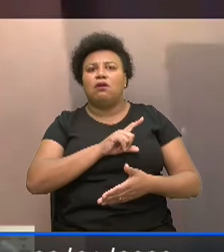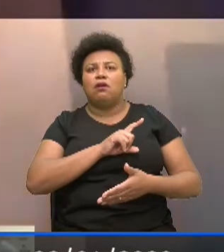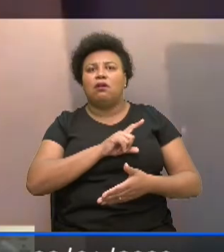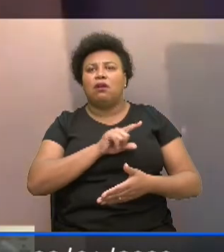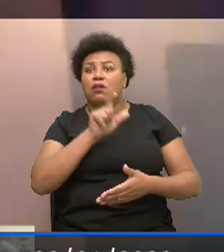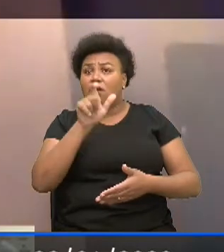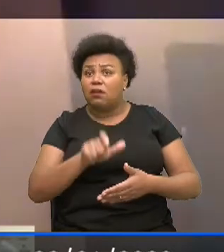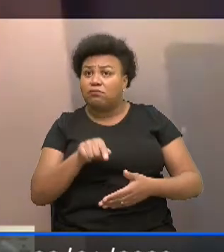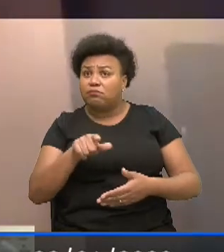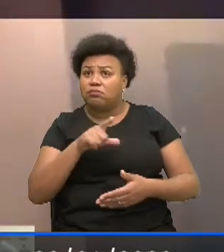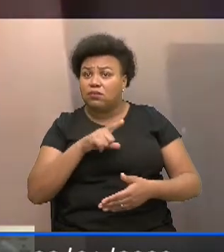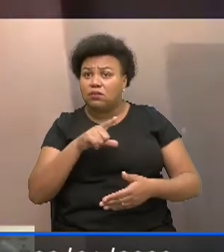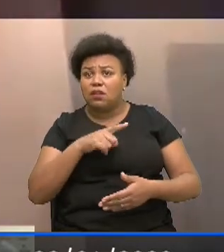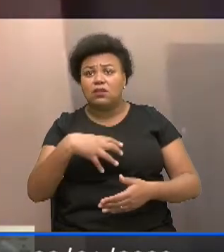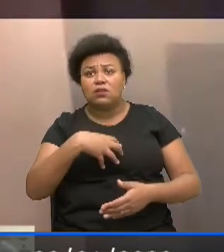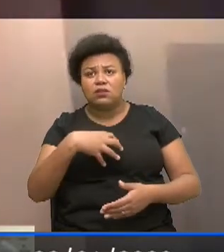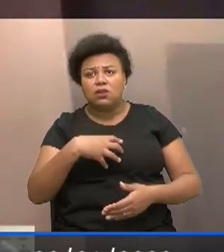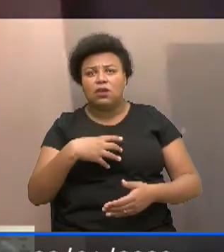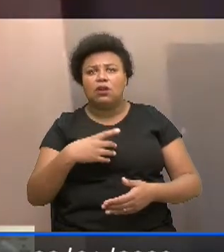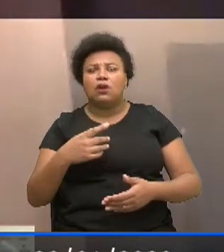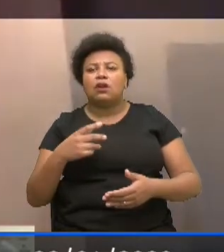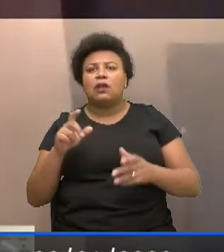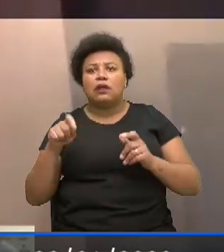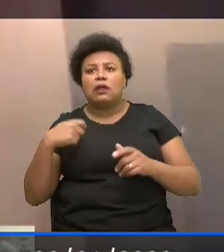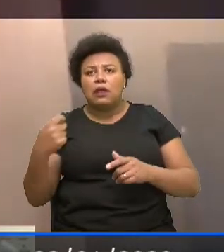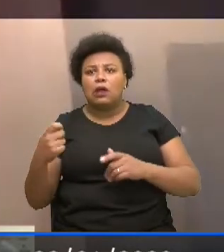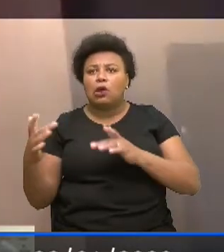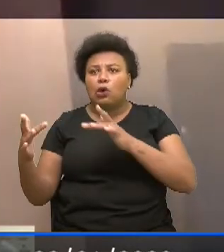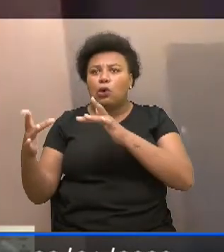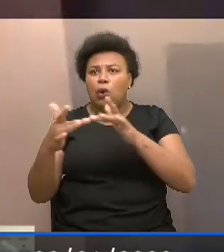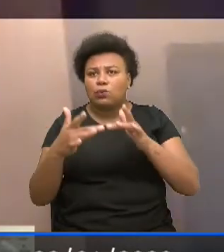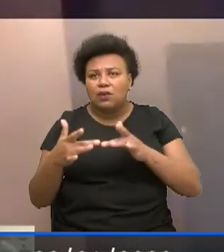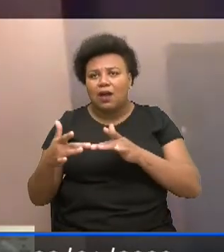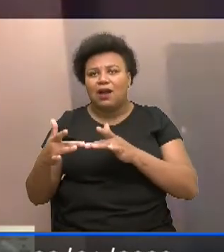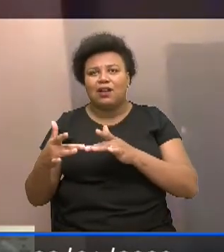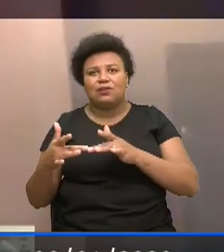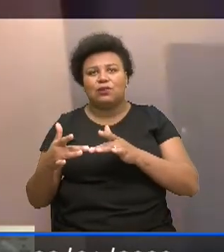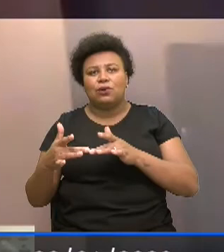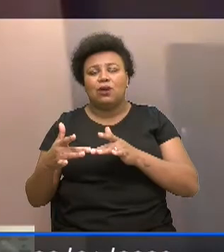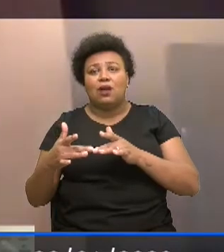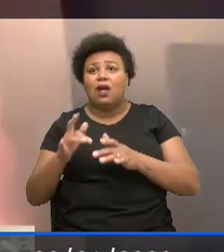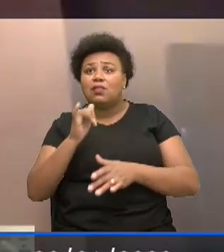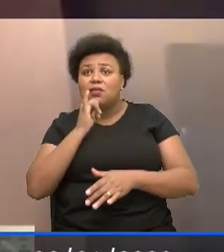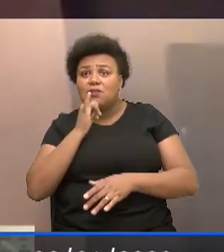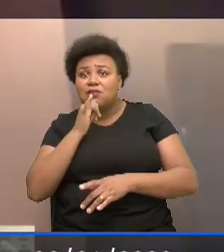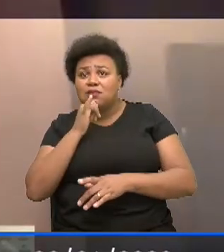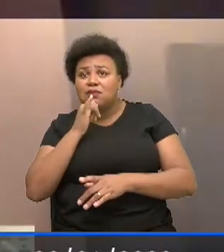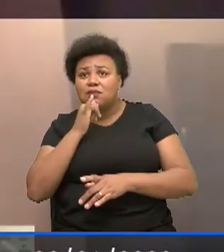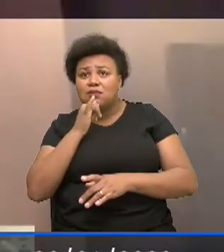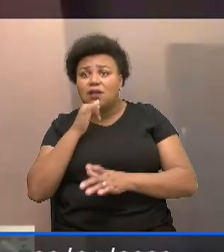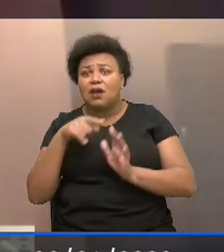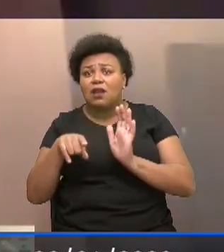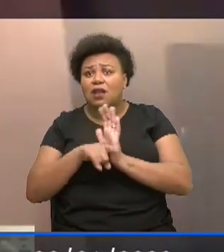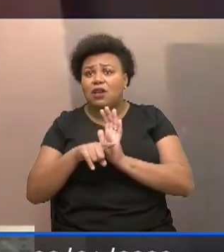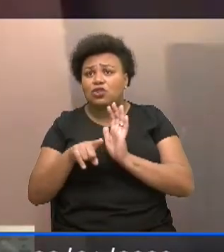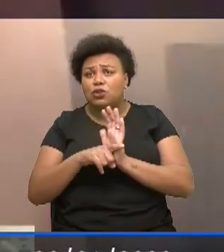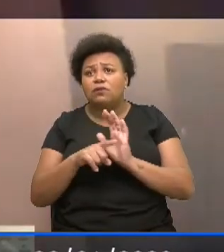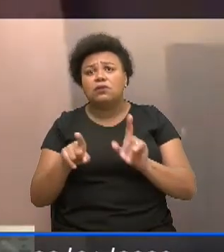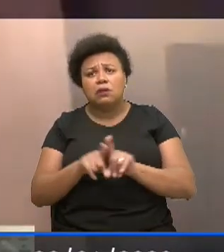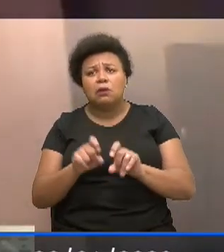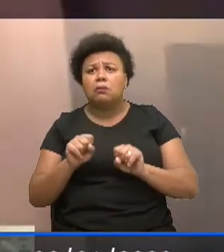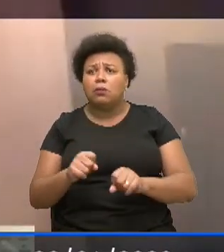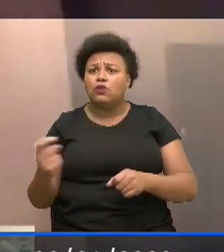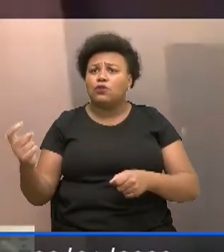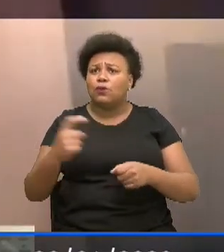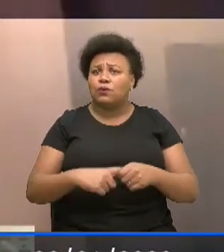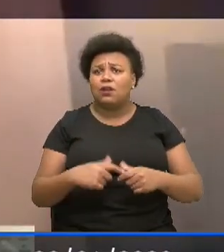aquele que apresentar sintomas. E os contactantes que testarem negativo também podem retornar logo para o ambiente do trabalho.